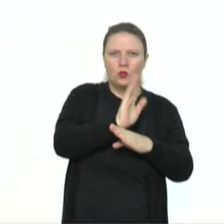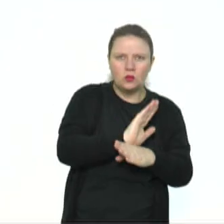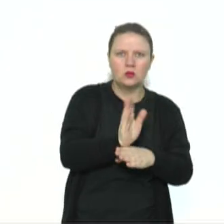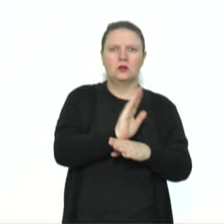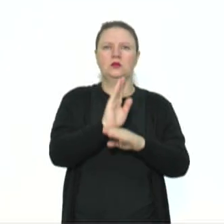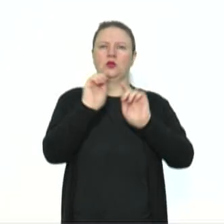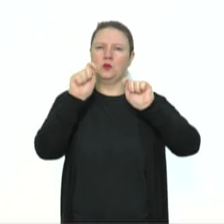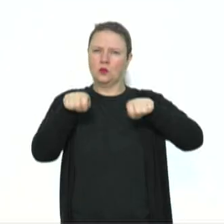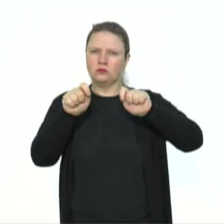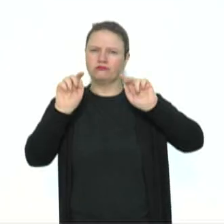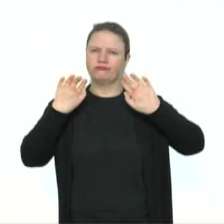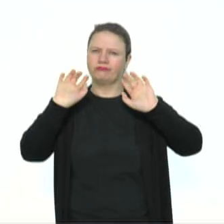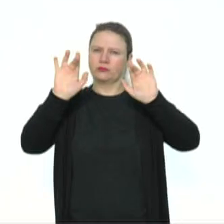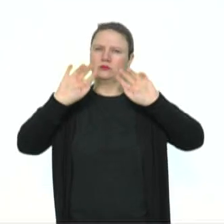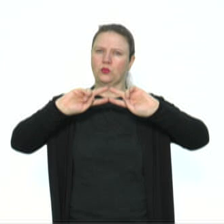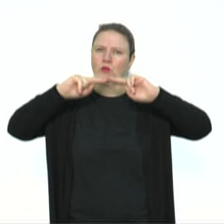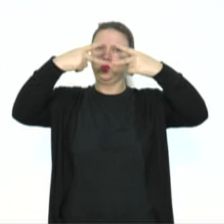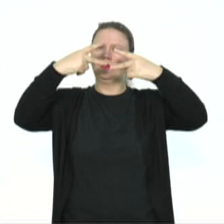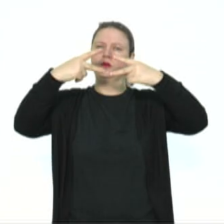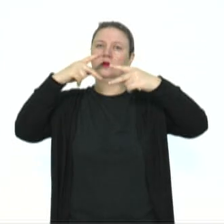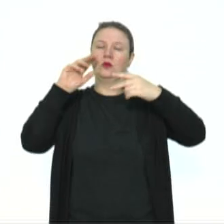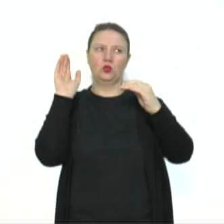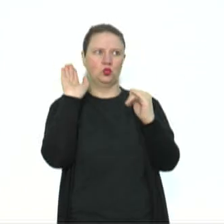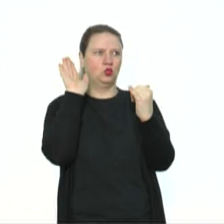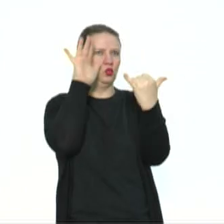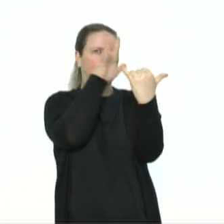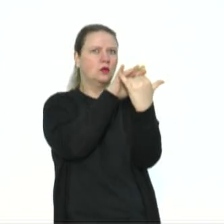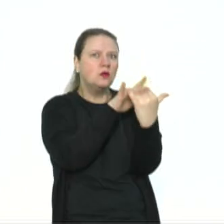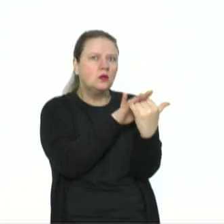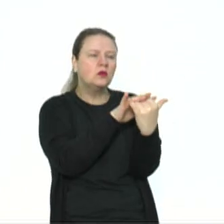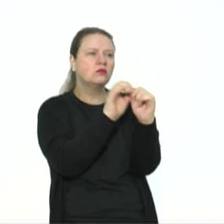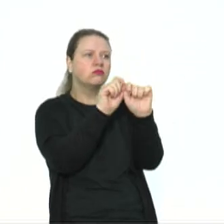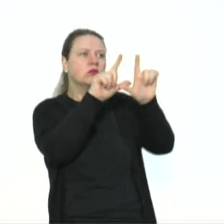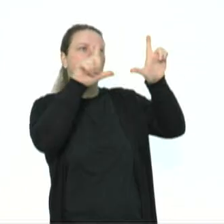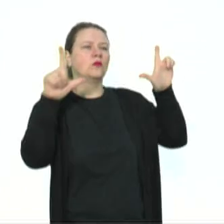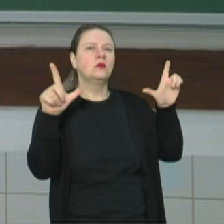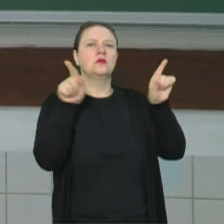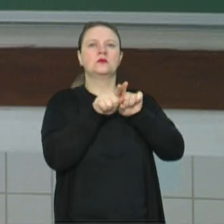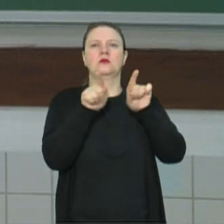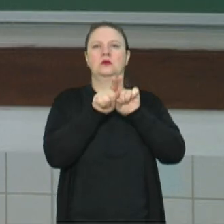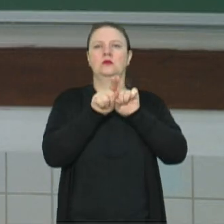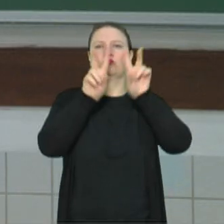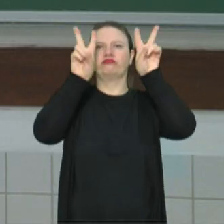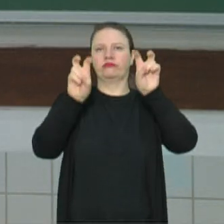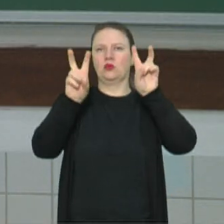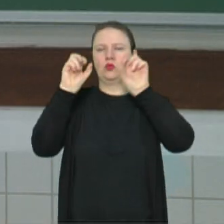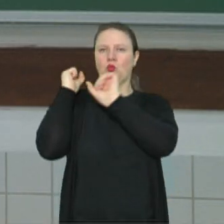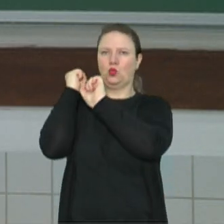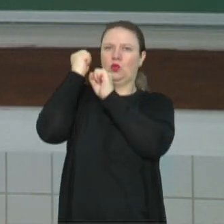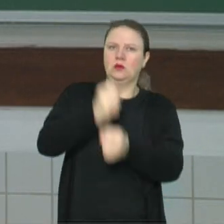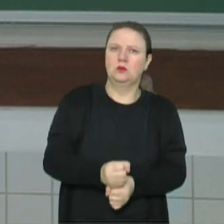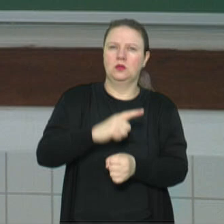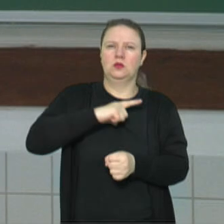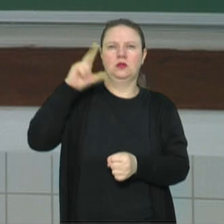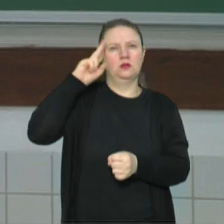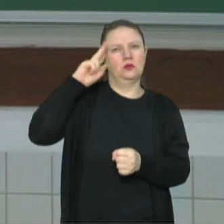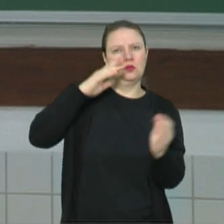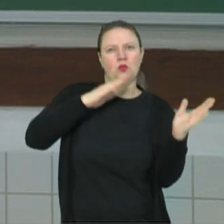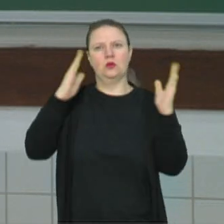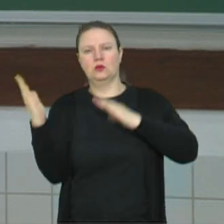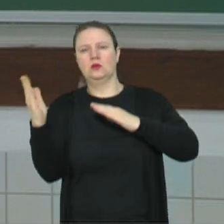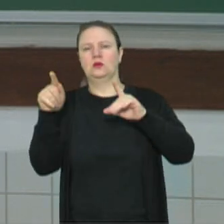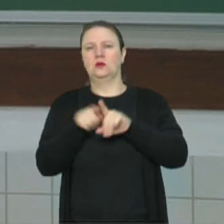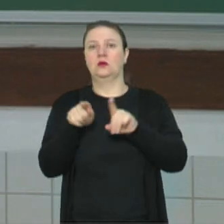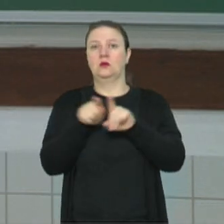clica no link lá, é direcionado ao YouTube, né, que também vai tratar sobre o jiu-jitsu. Então temos história, o